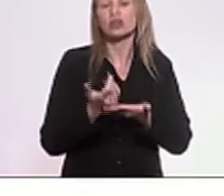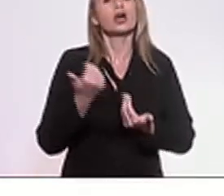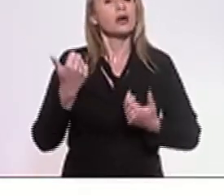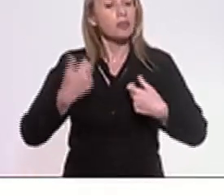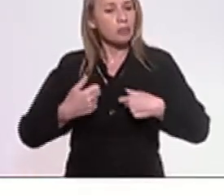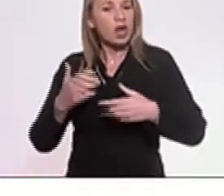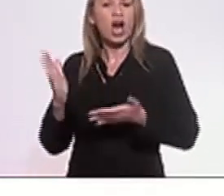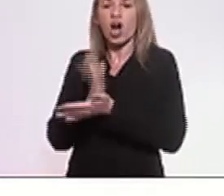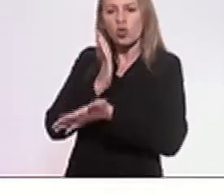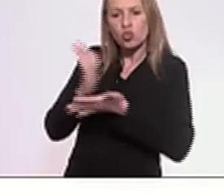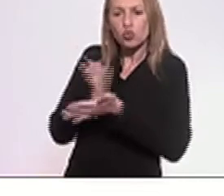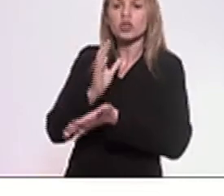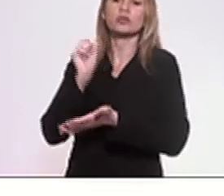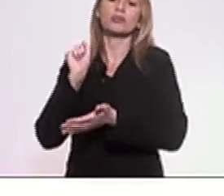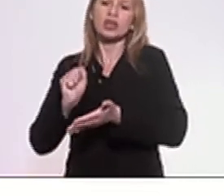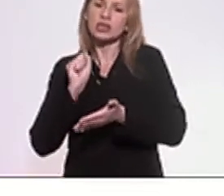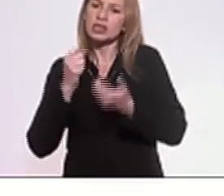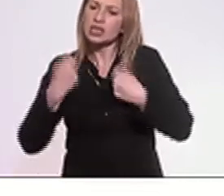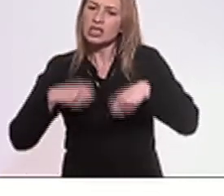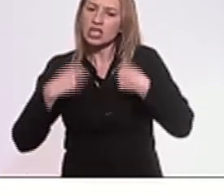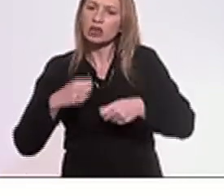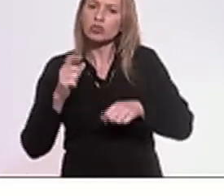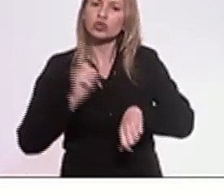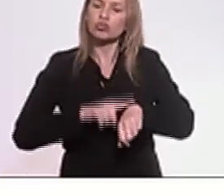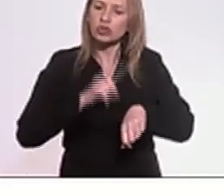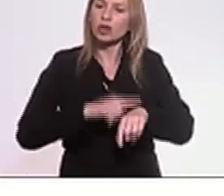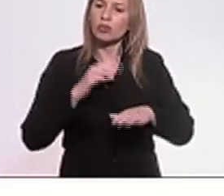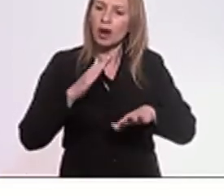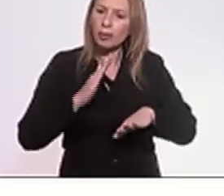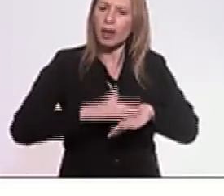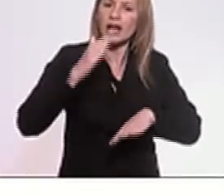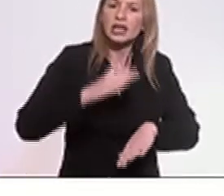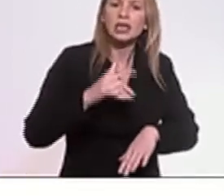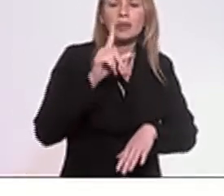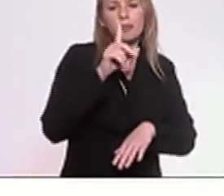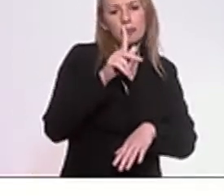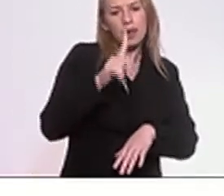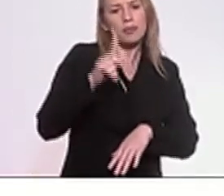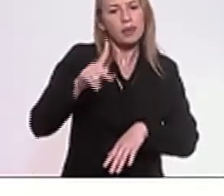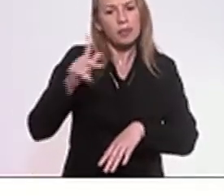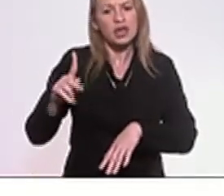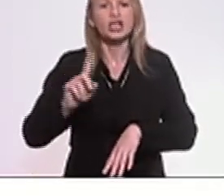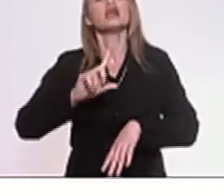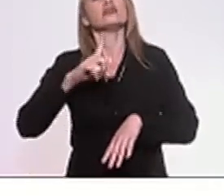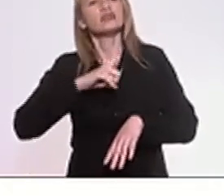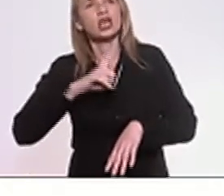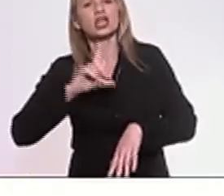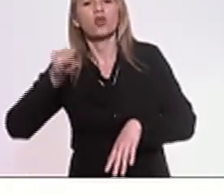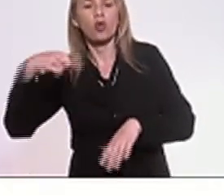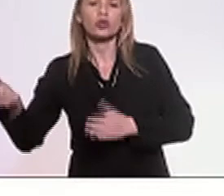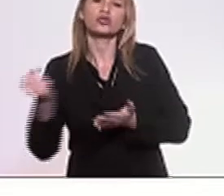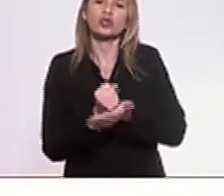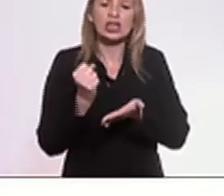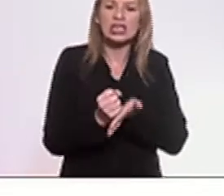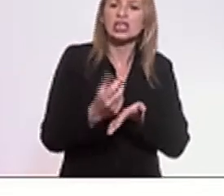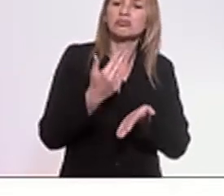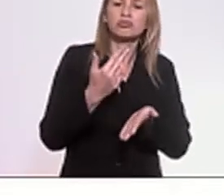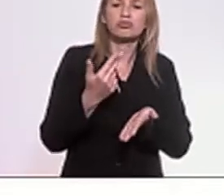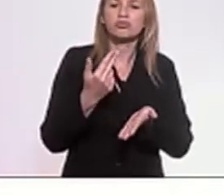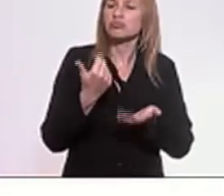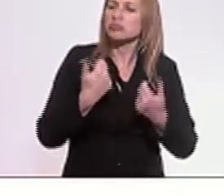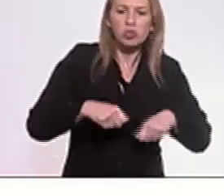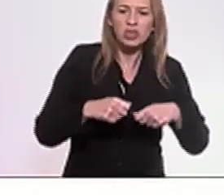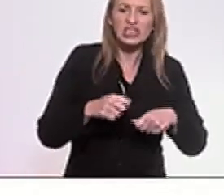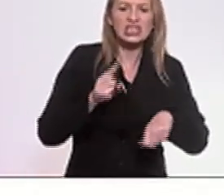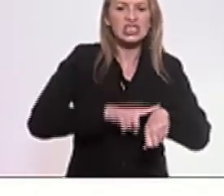prazo mais dilatado, muitas vezes numa PPP, existem concessões que nós não precisamos de um prazo tão dilatado. E